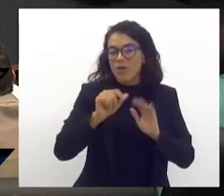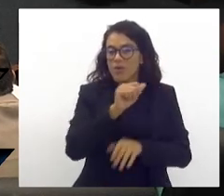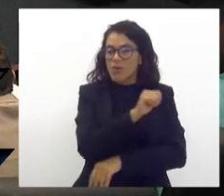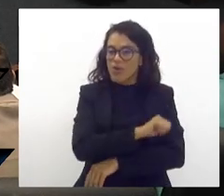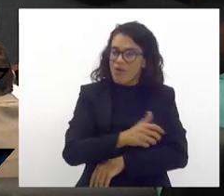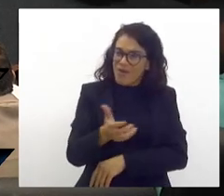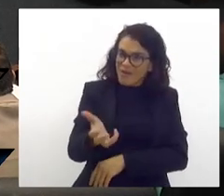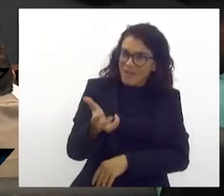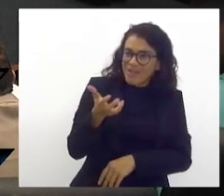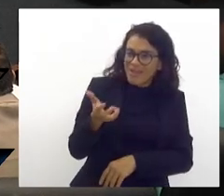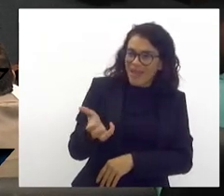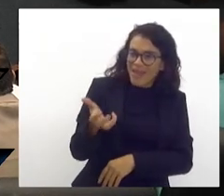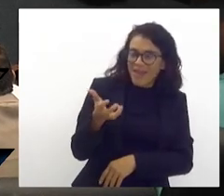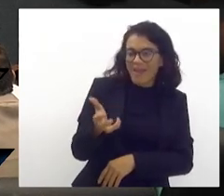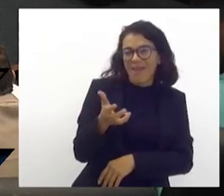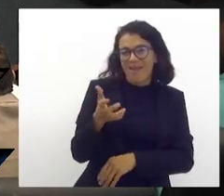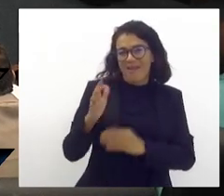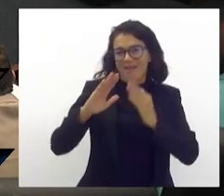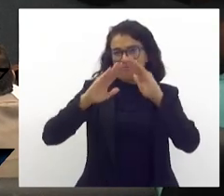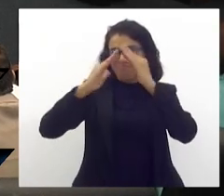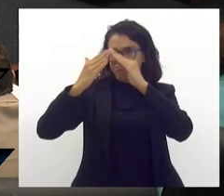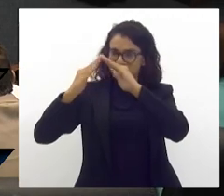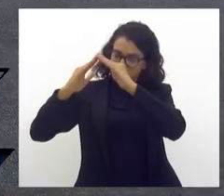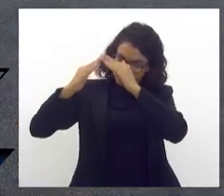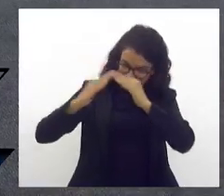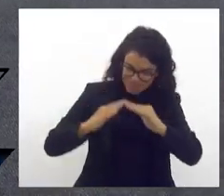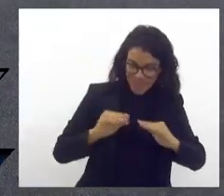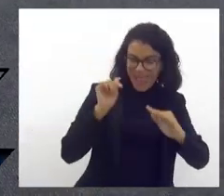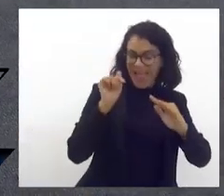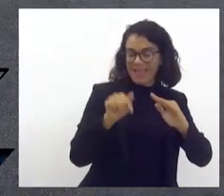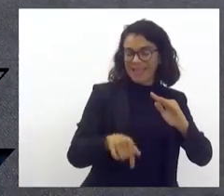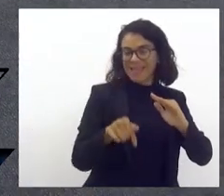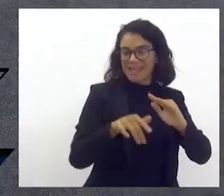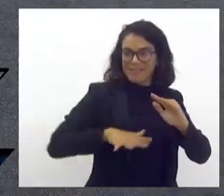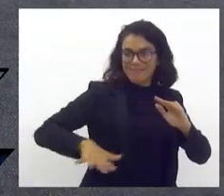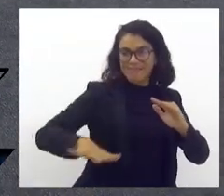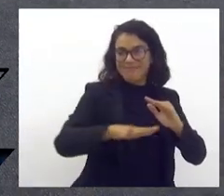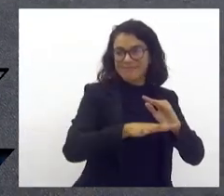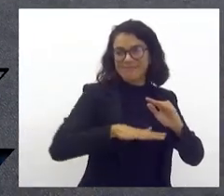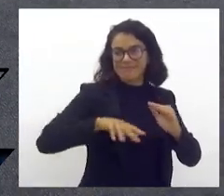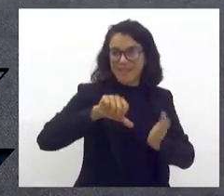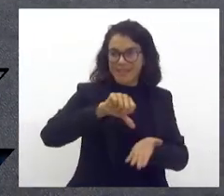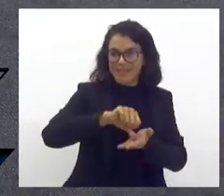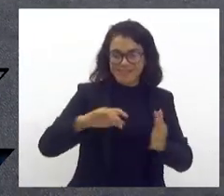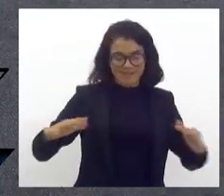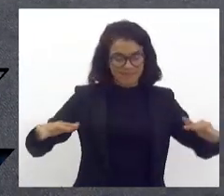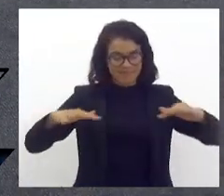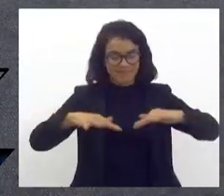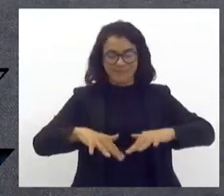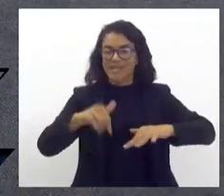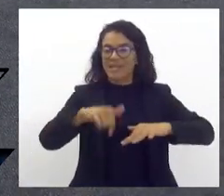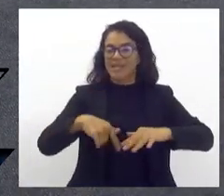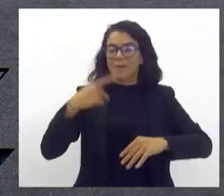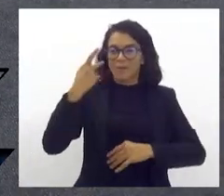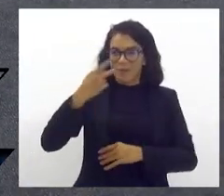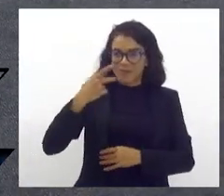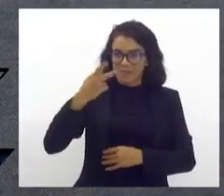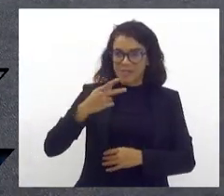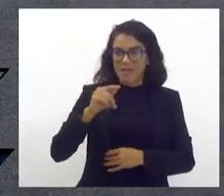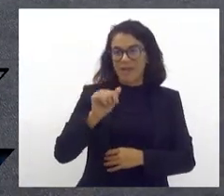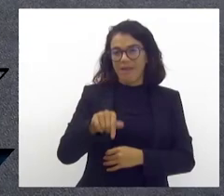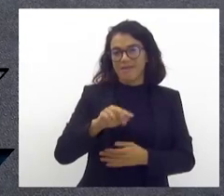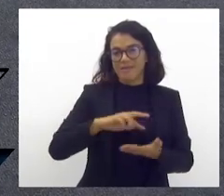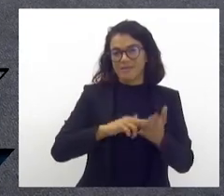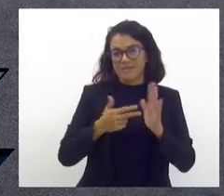quer trazer a favela para o centro, trazer a periferia para o centro da política. É isso